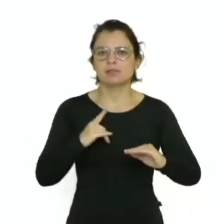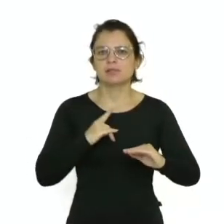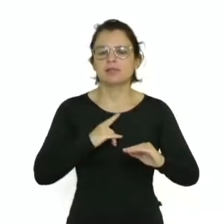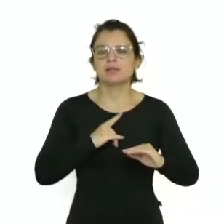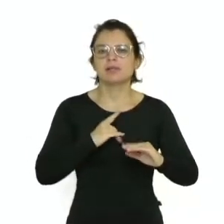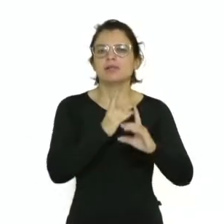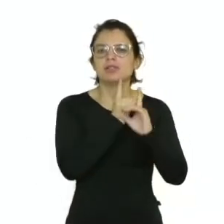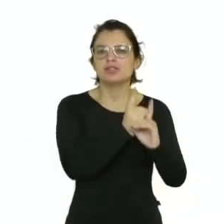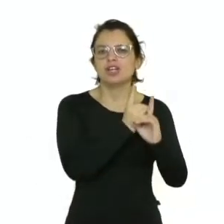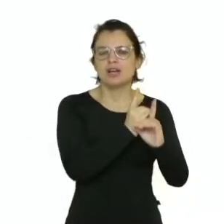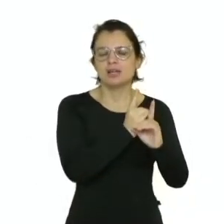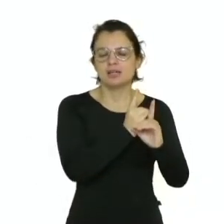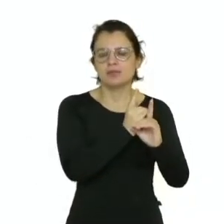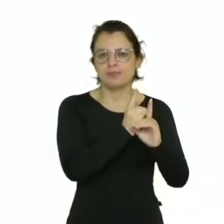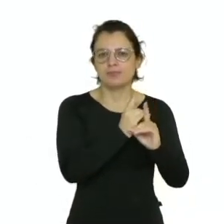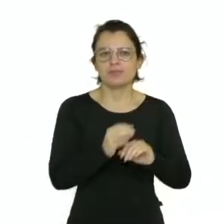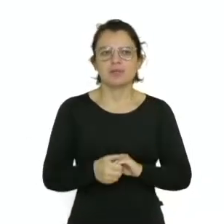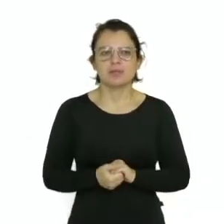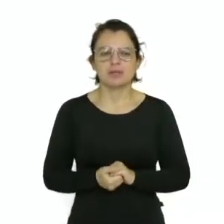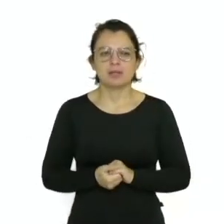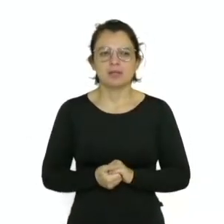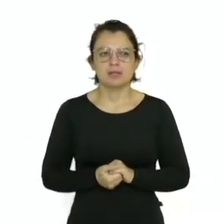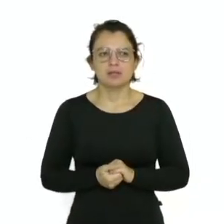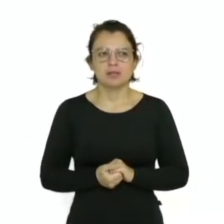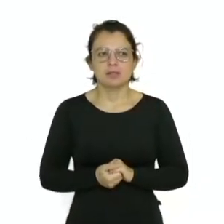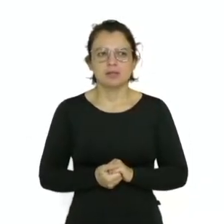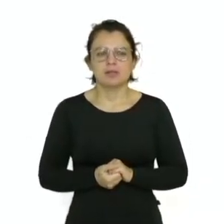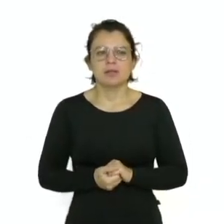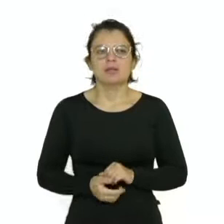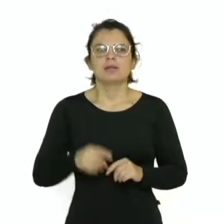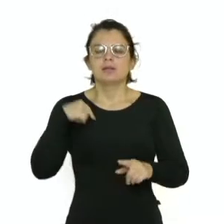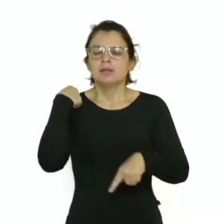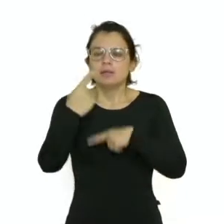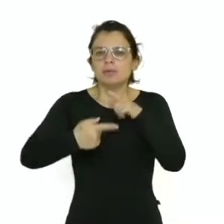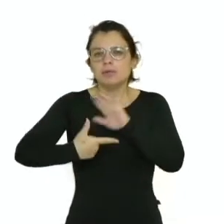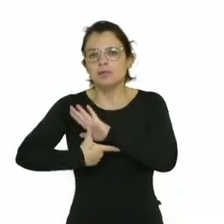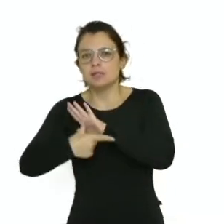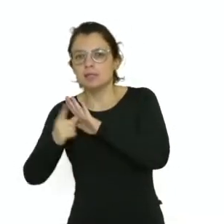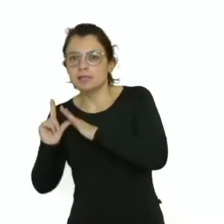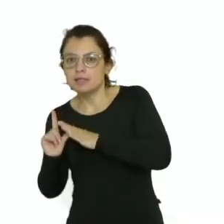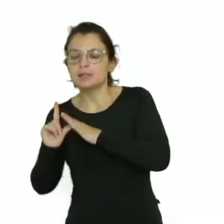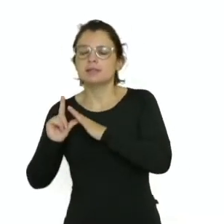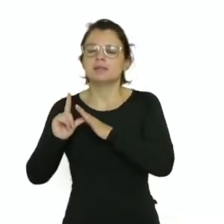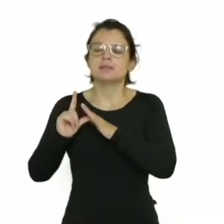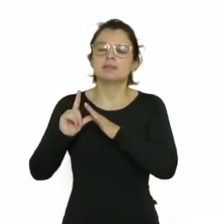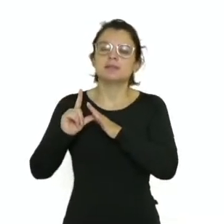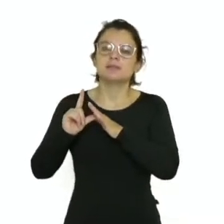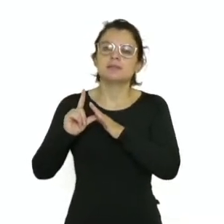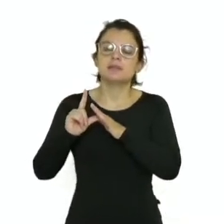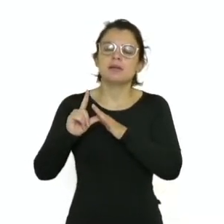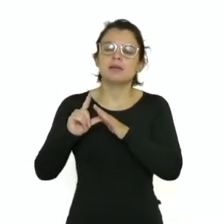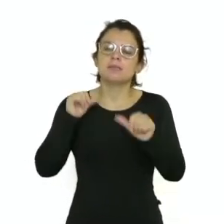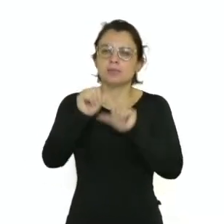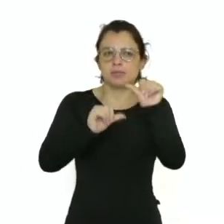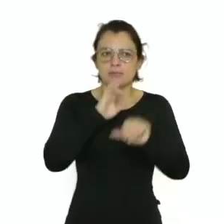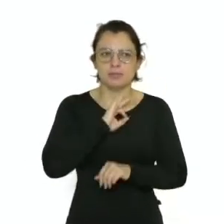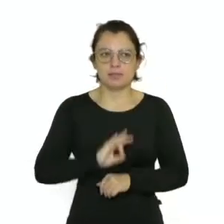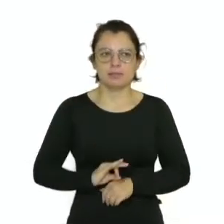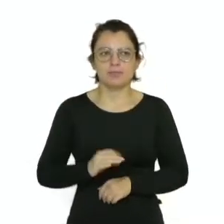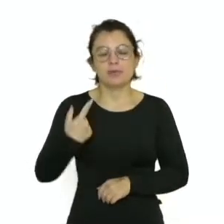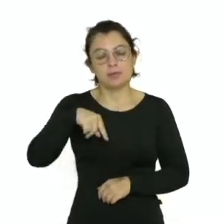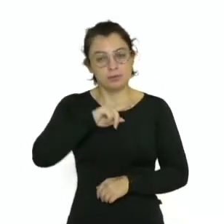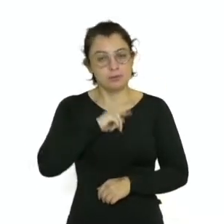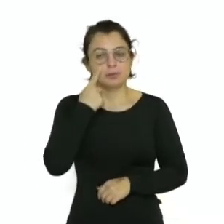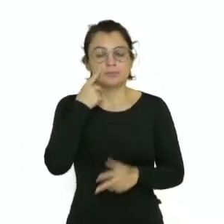diáconos, seminaristas que tornavam-se diáconos antes de ser ordenados padres. Então, é